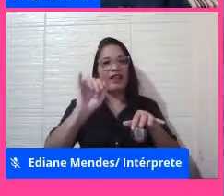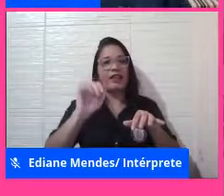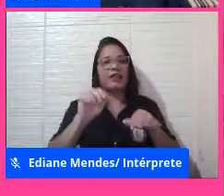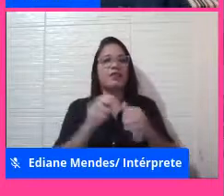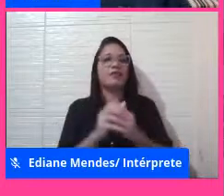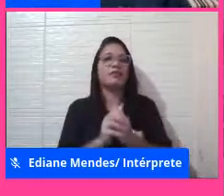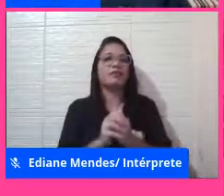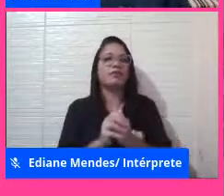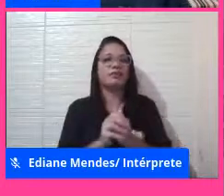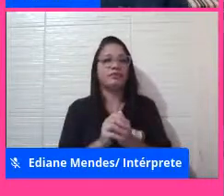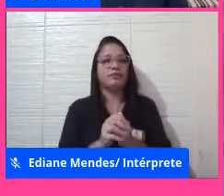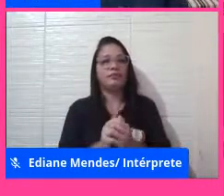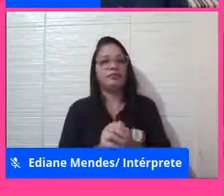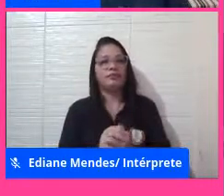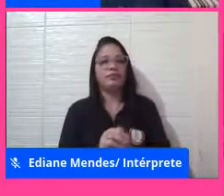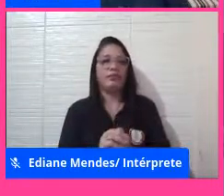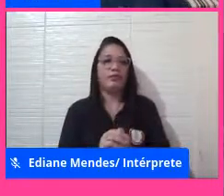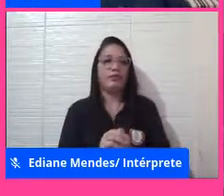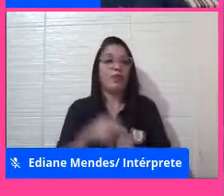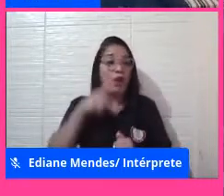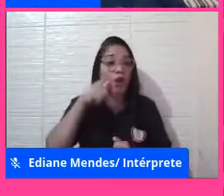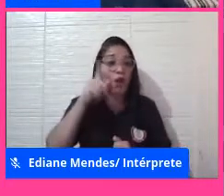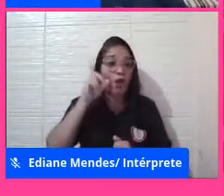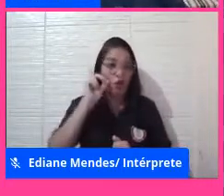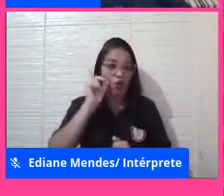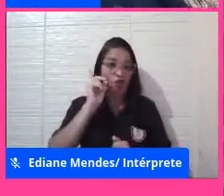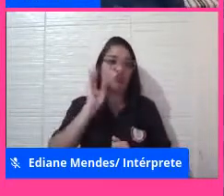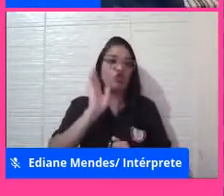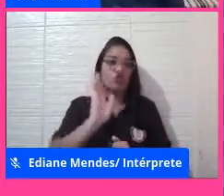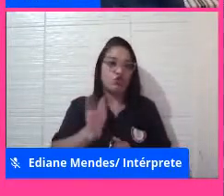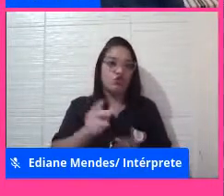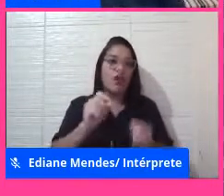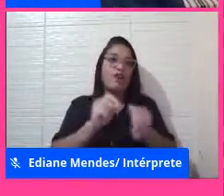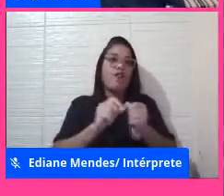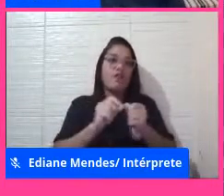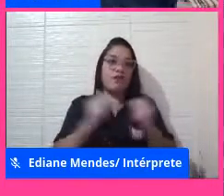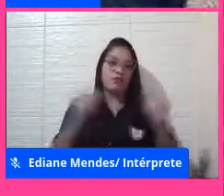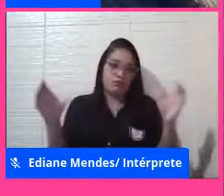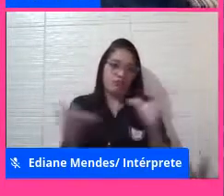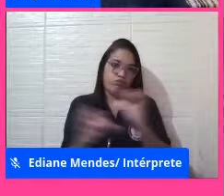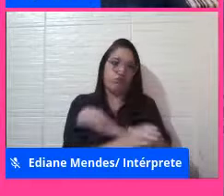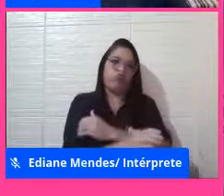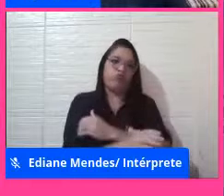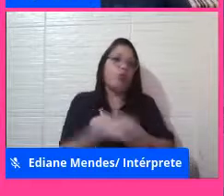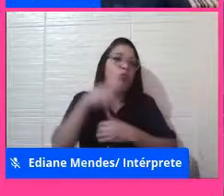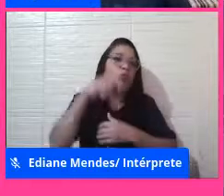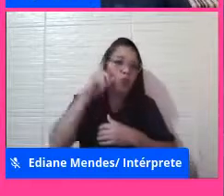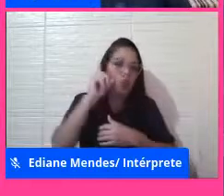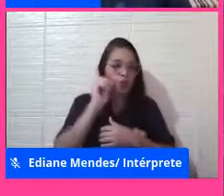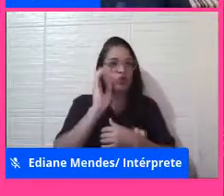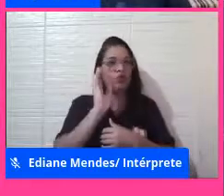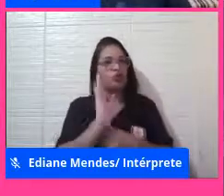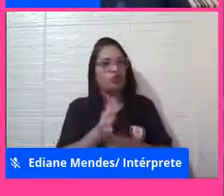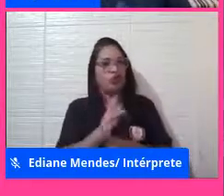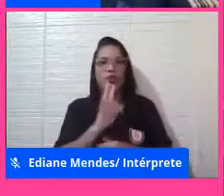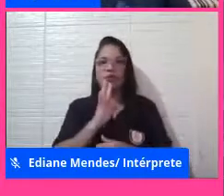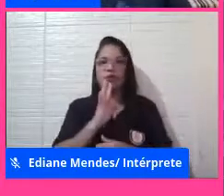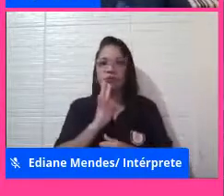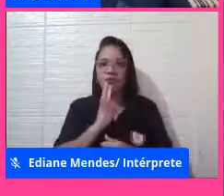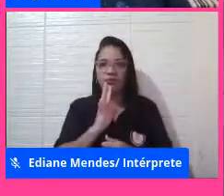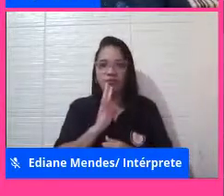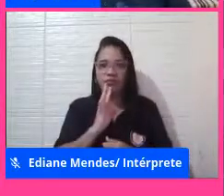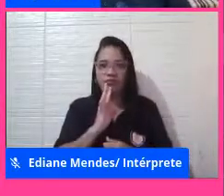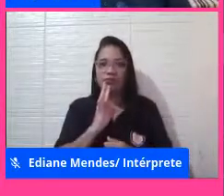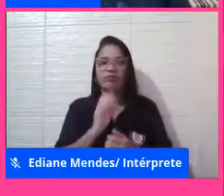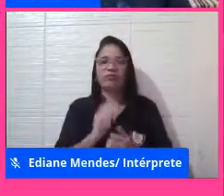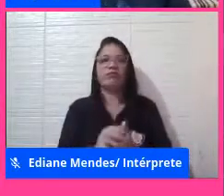tem como, dar errado assim, tá diferente, porque eu baixei esse arquivo ontem e fiz o passo a passo para justamente dar